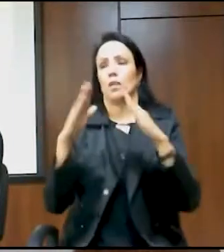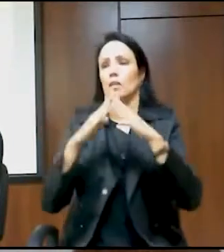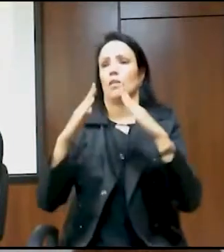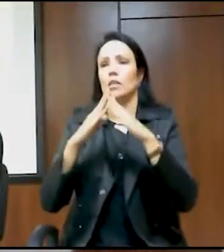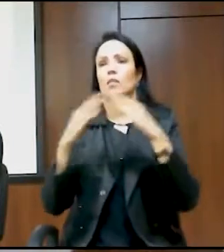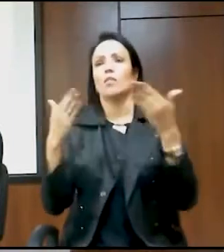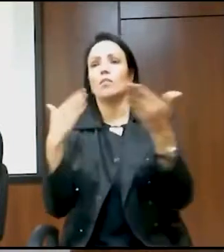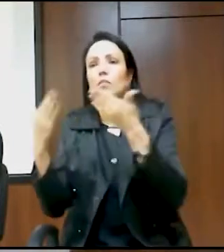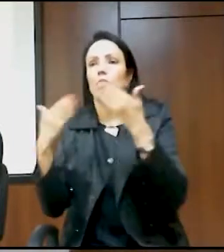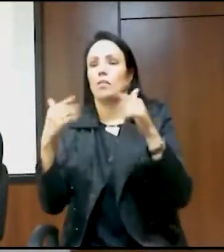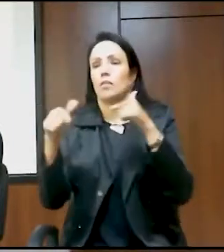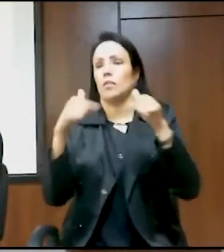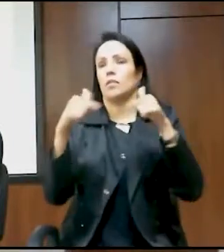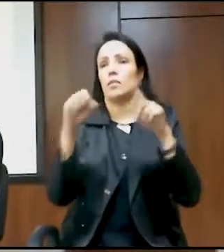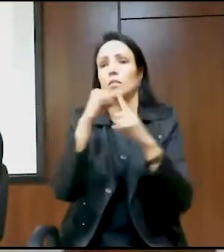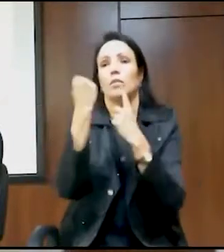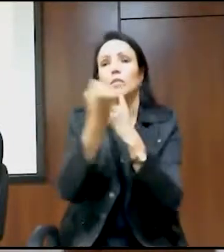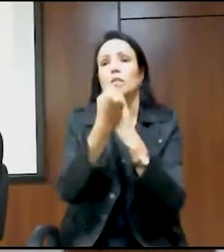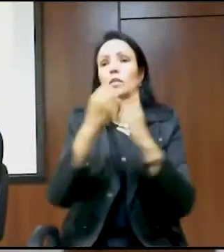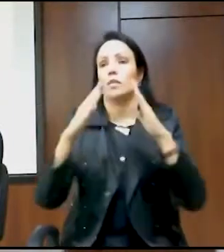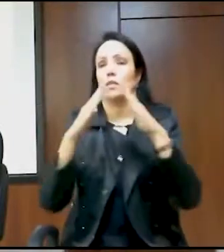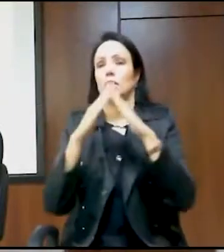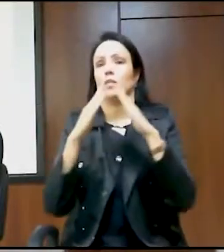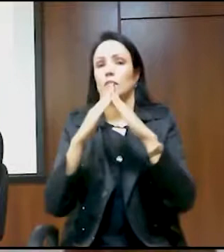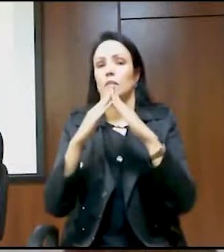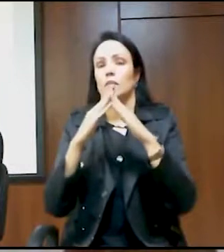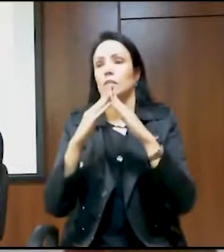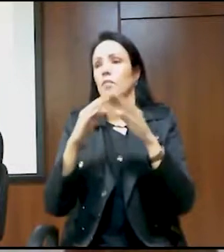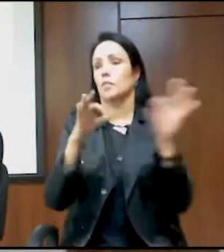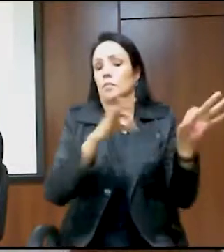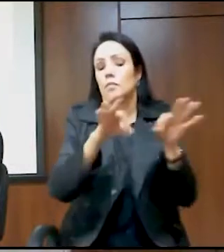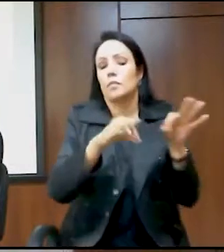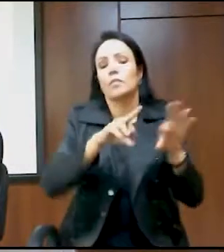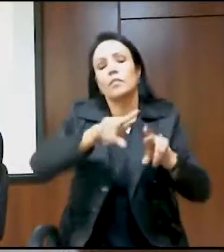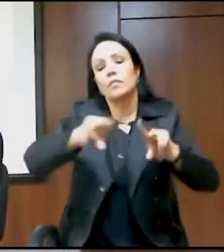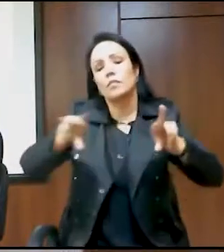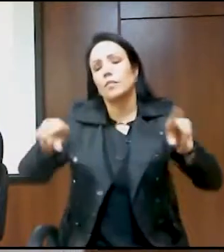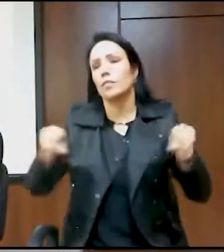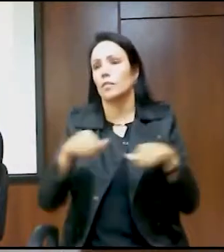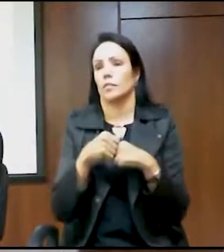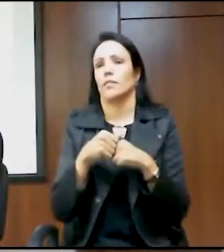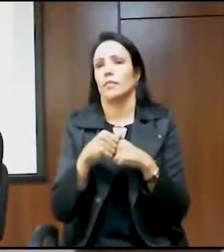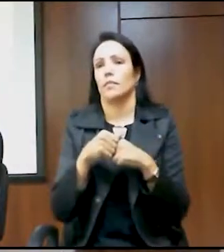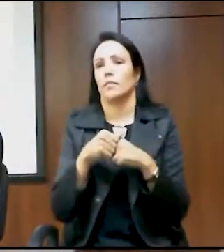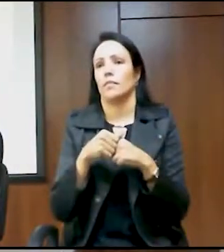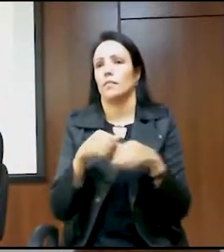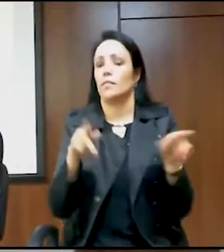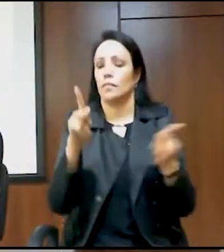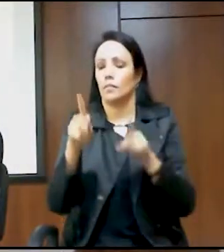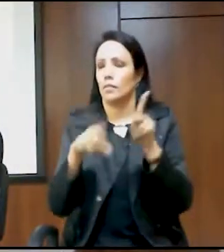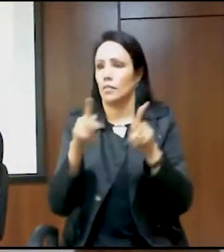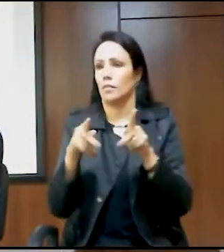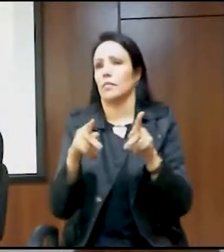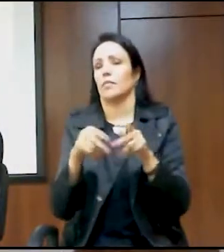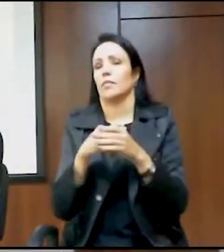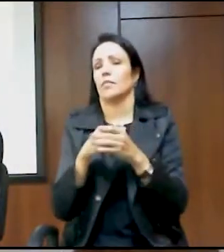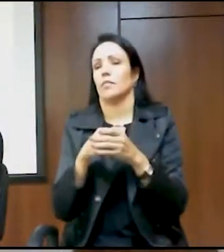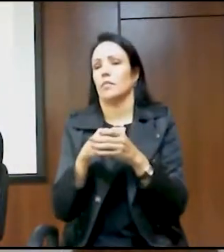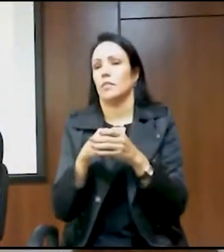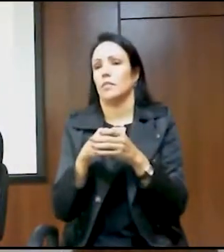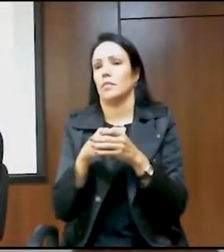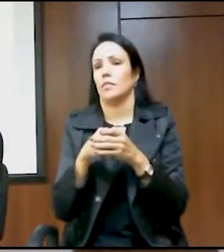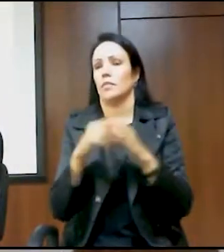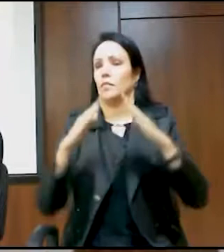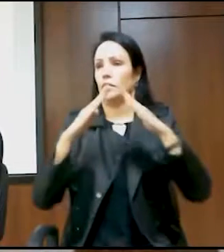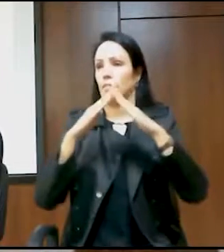discutir o trabalho social em habitação, nos programas, nos diferentes programas e na política habitacional. E esse